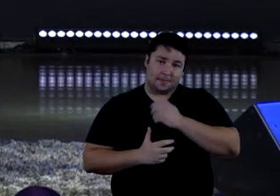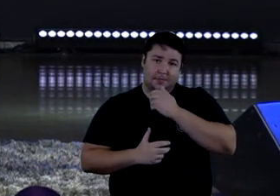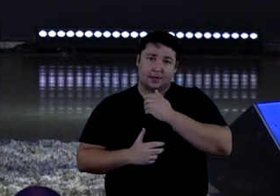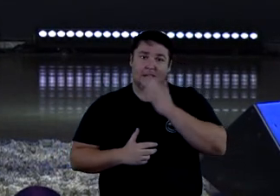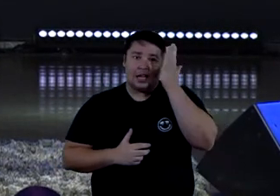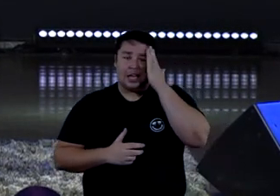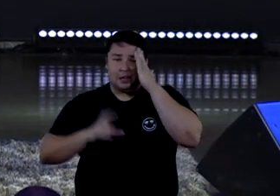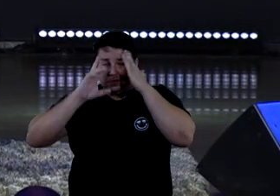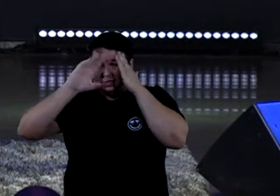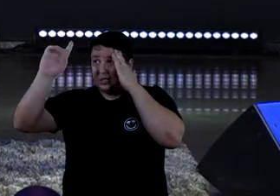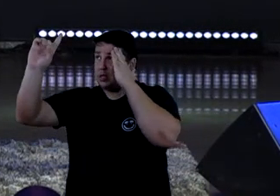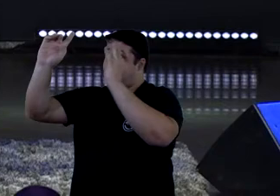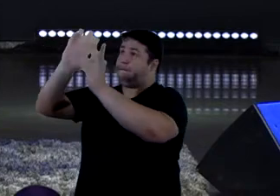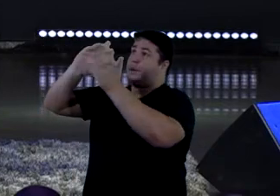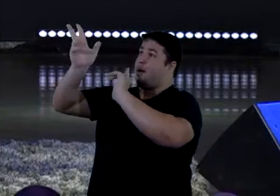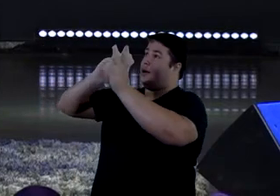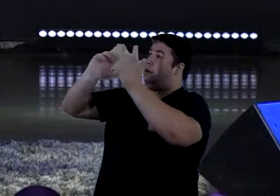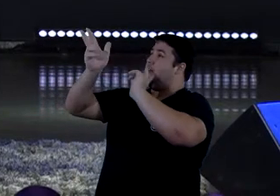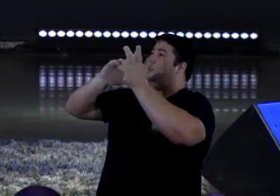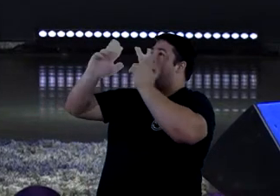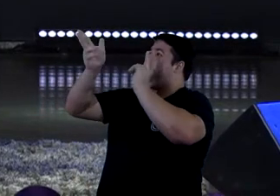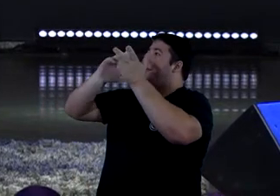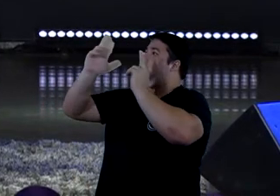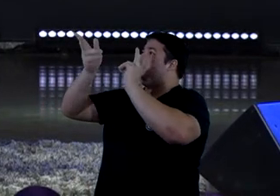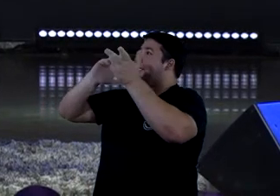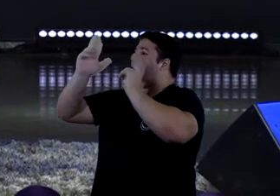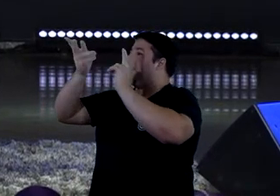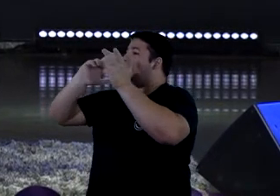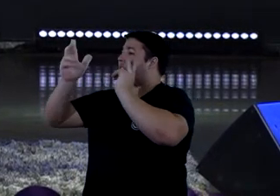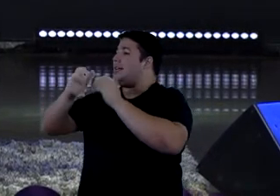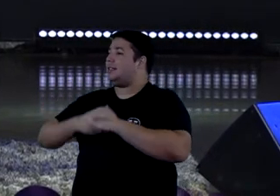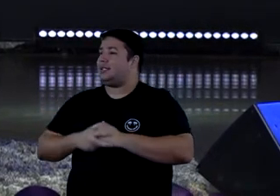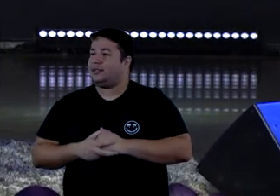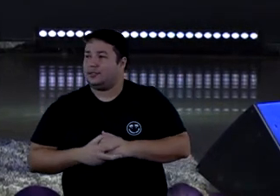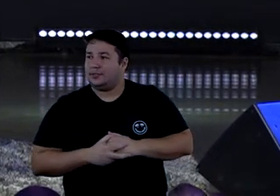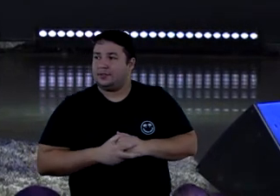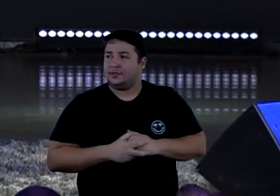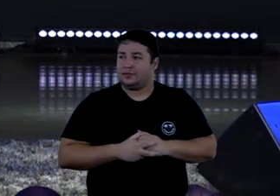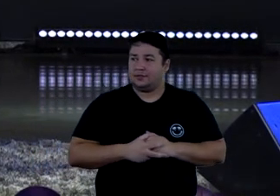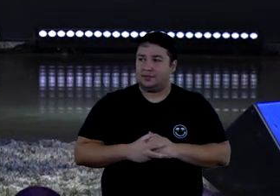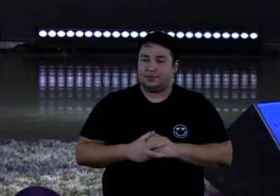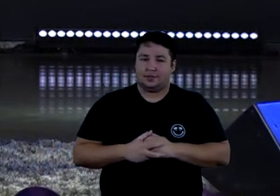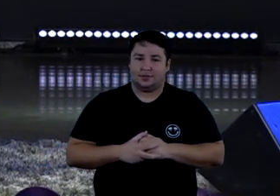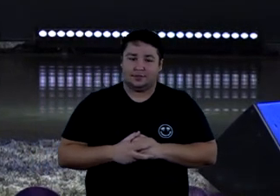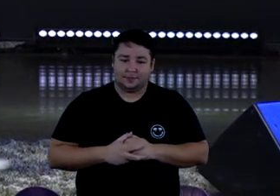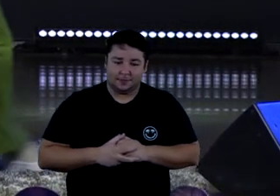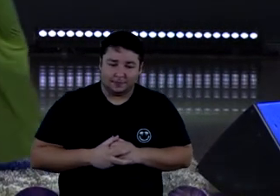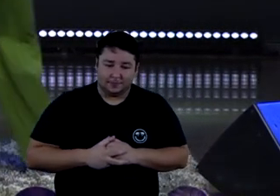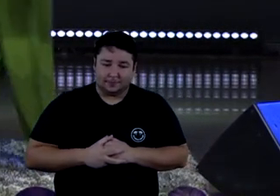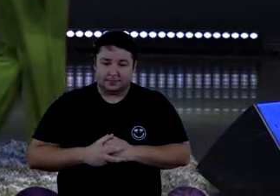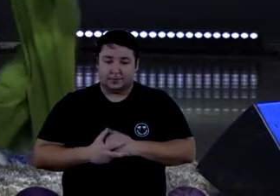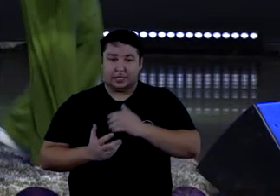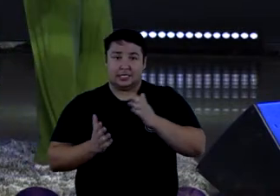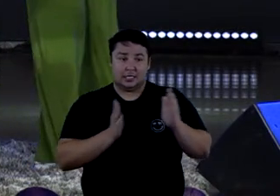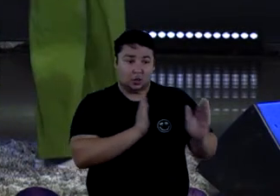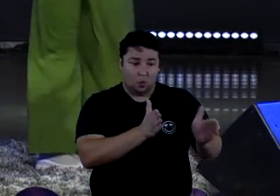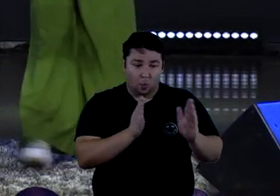Sabe, o Senhor falou ao meu coração. Esses quatro lutam dentro de você.